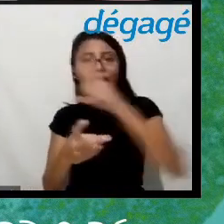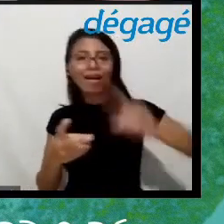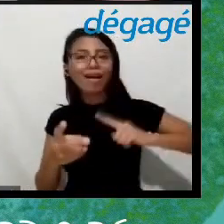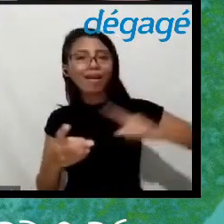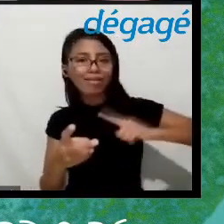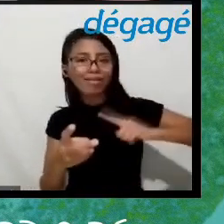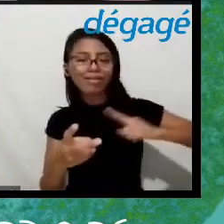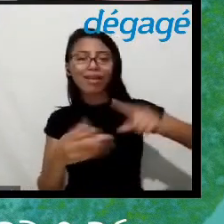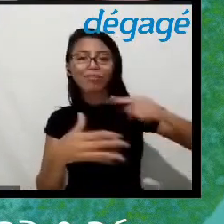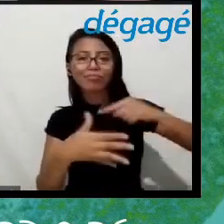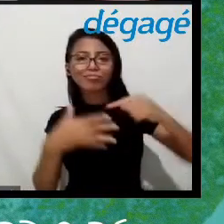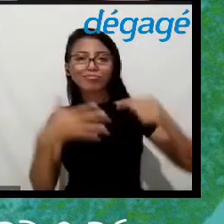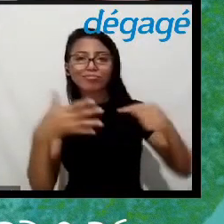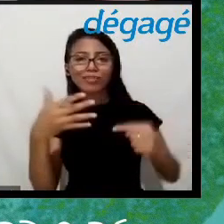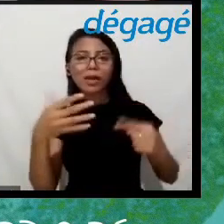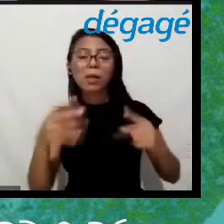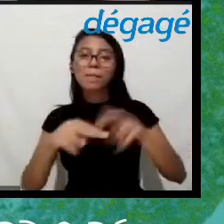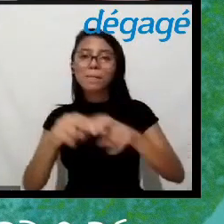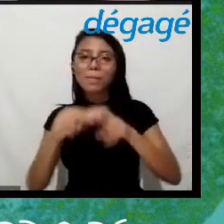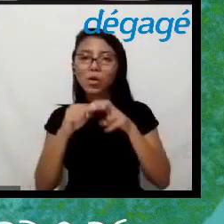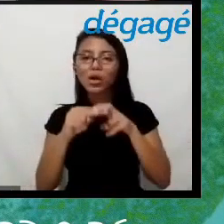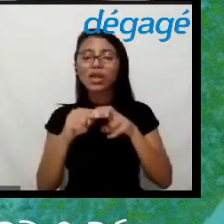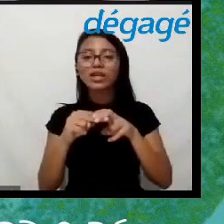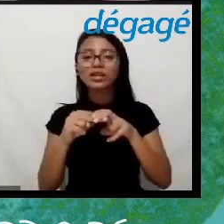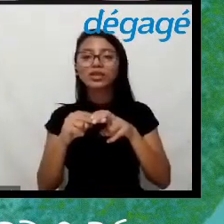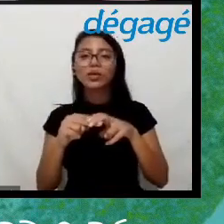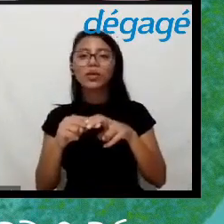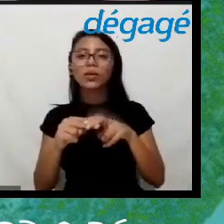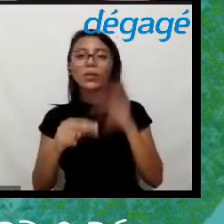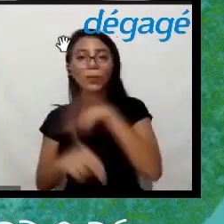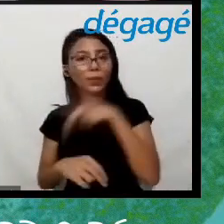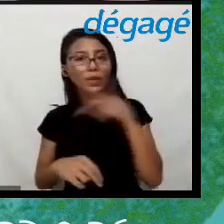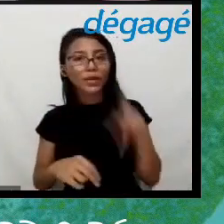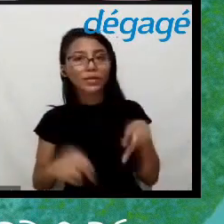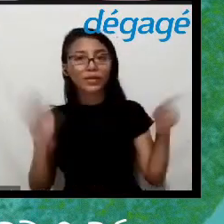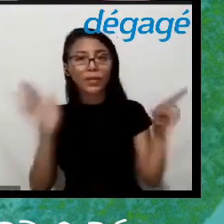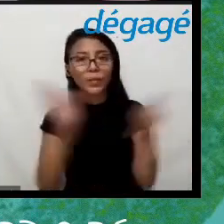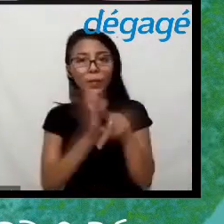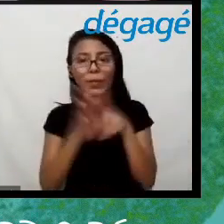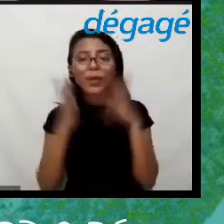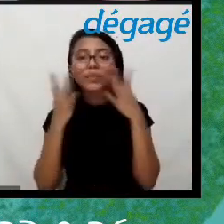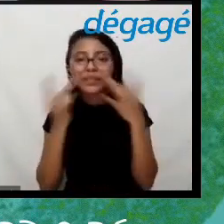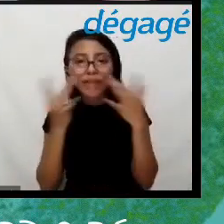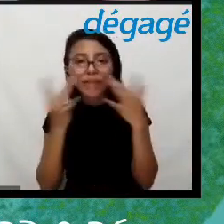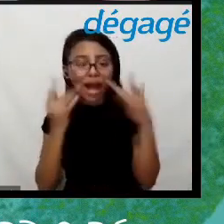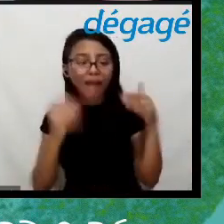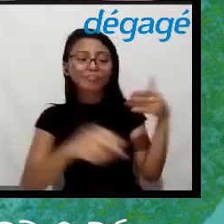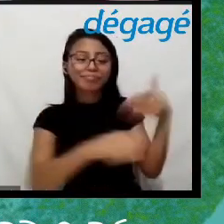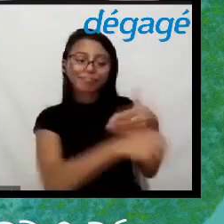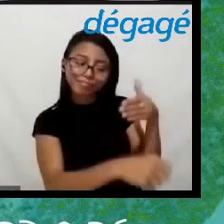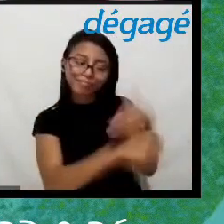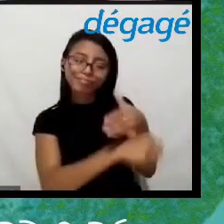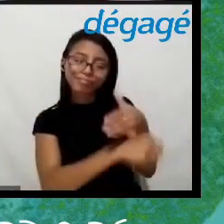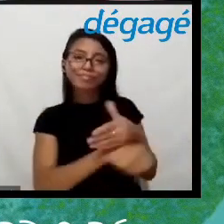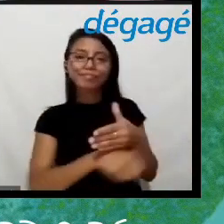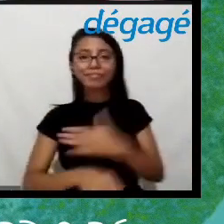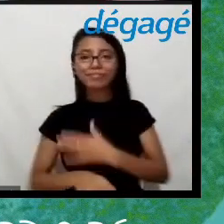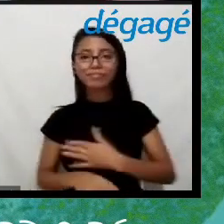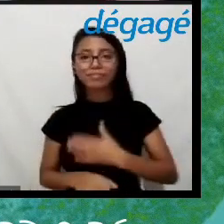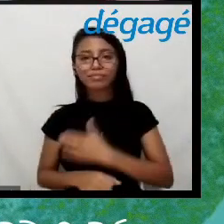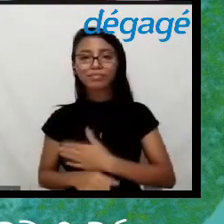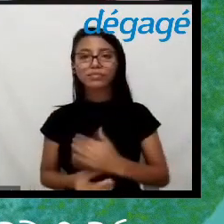formam encontram. Se estamos buscando, pelo menos nós aqui, uma sociedade que respeita, que entende,